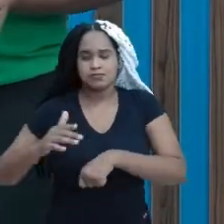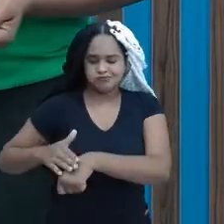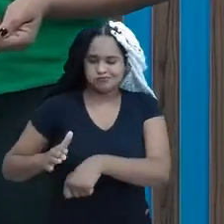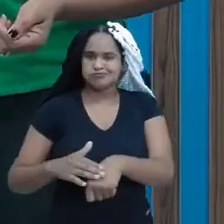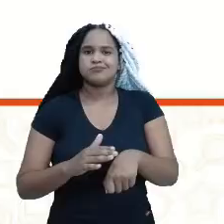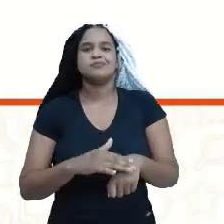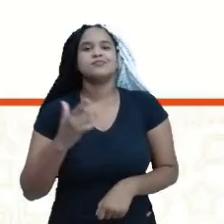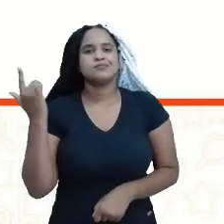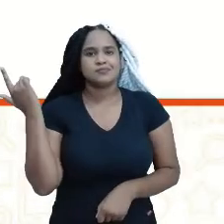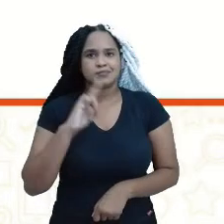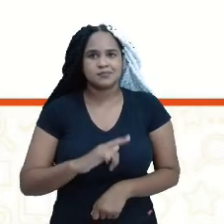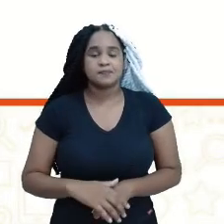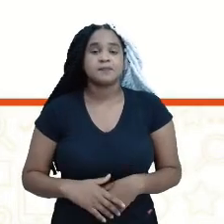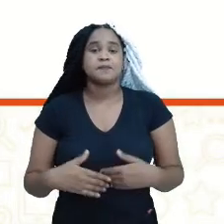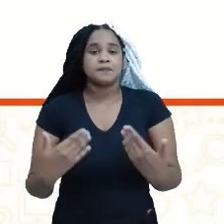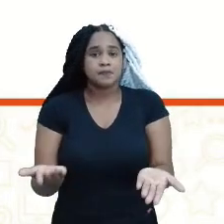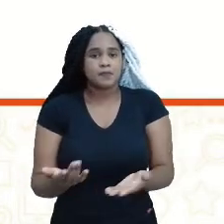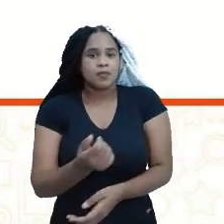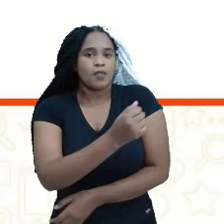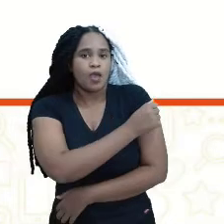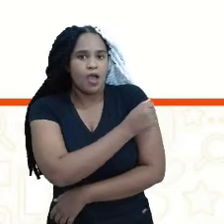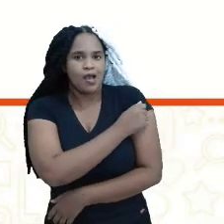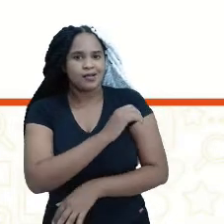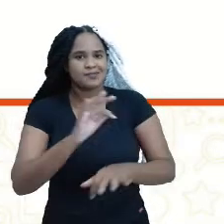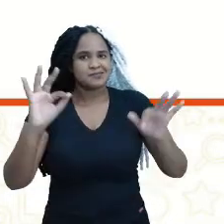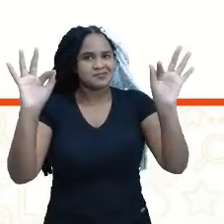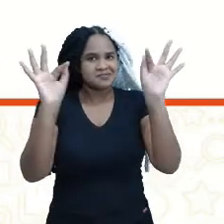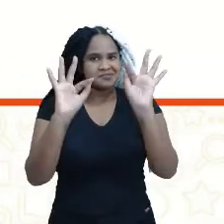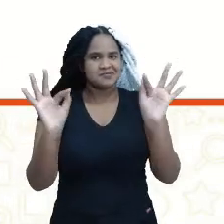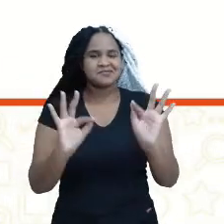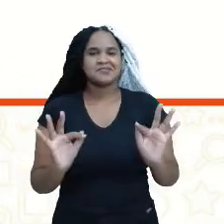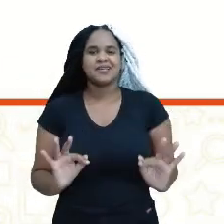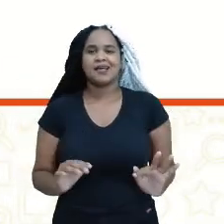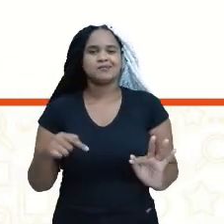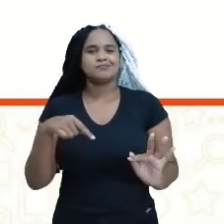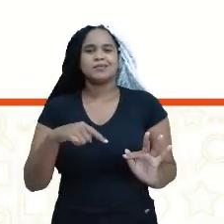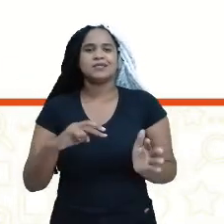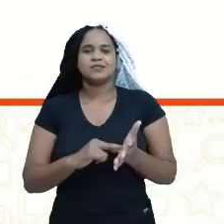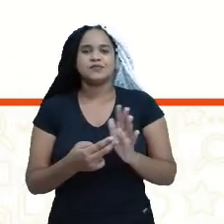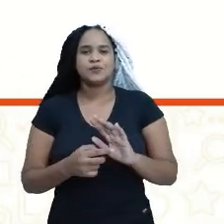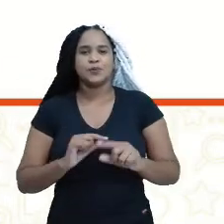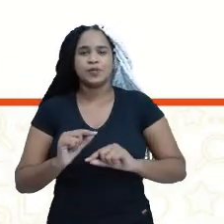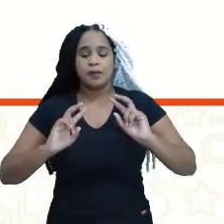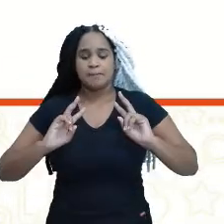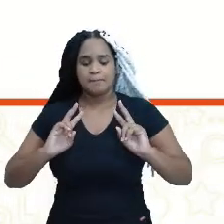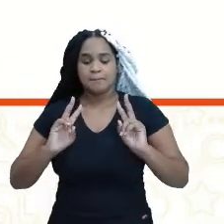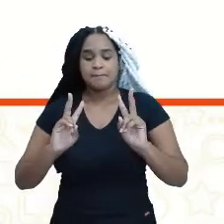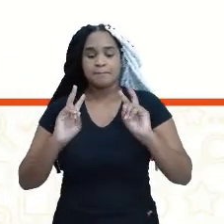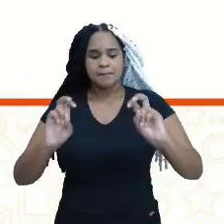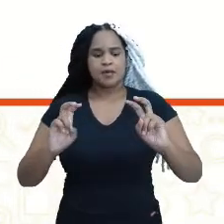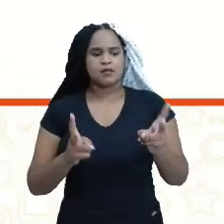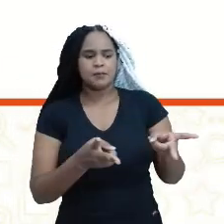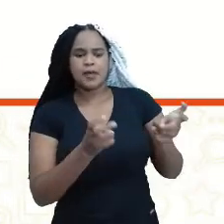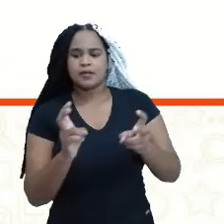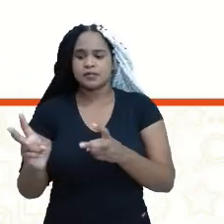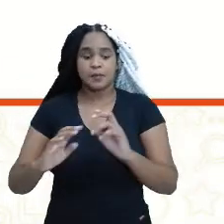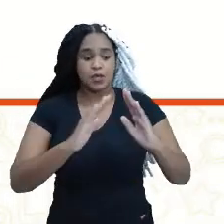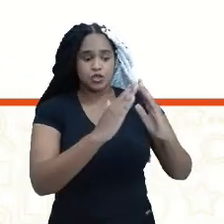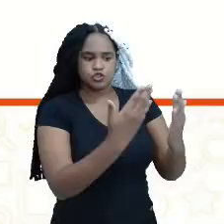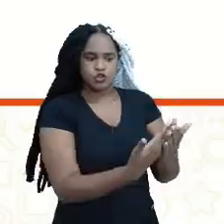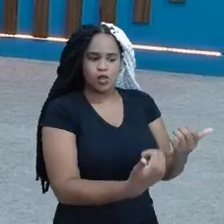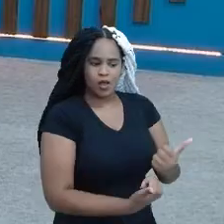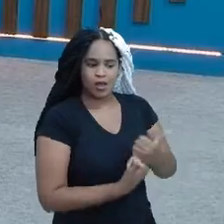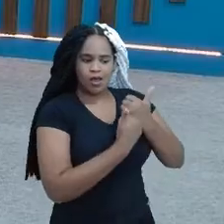autonomia. Então, estudante feliz é aquele que percebe que está apoiado na escola e